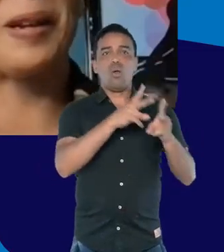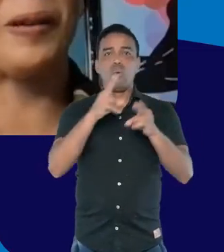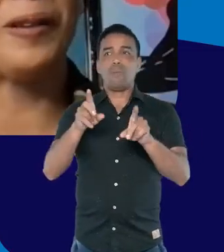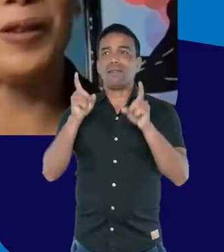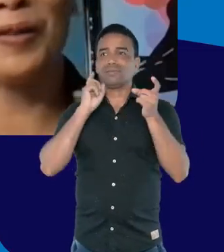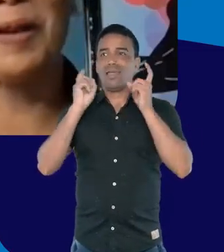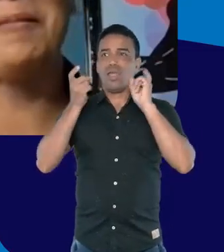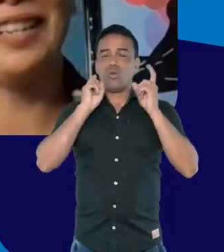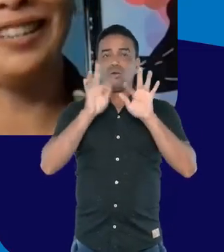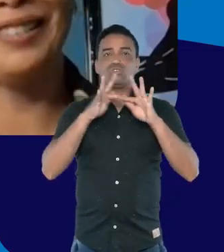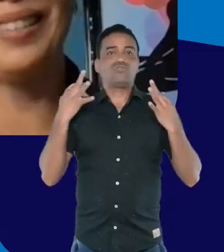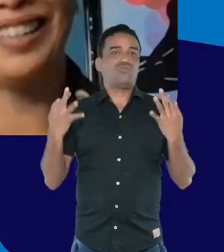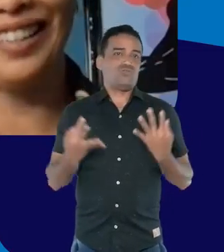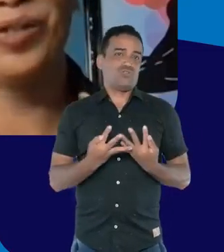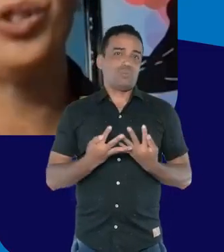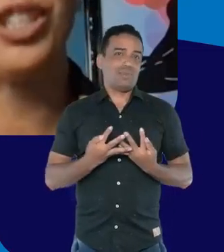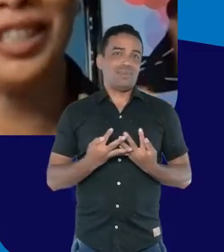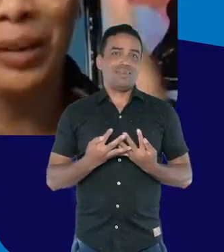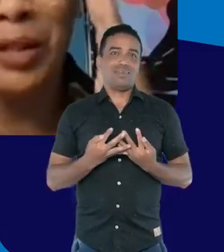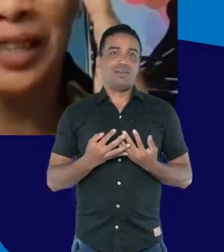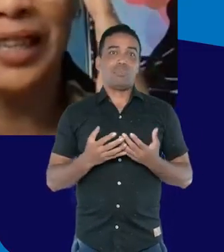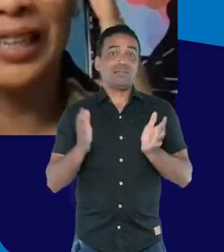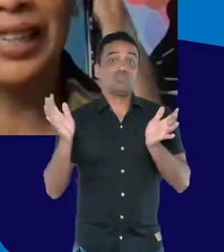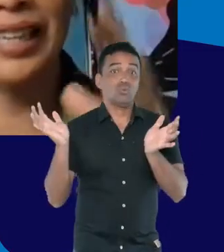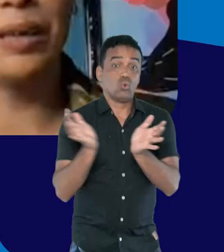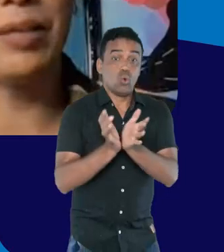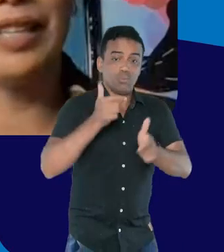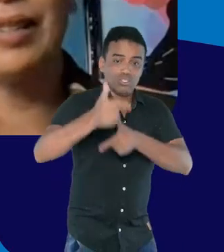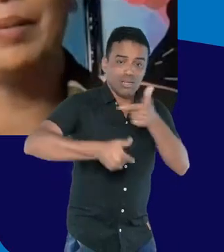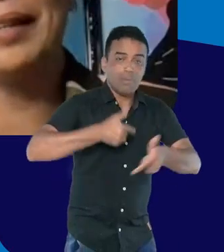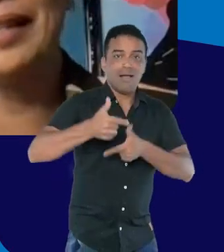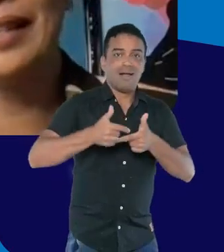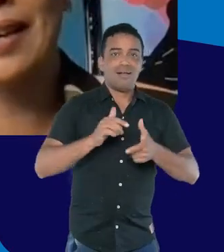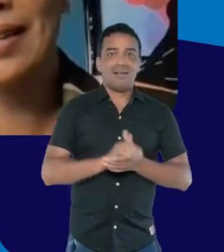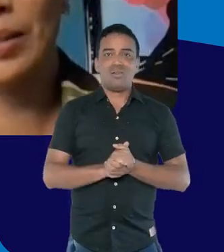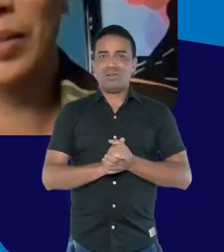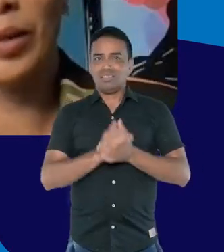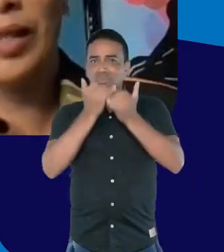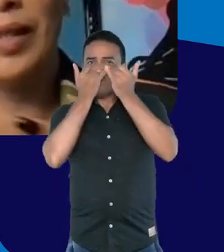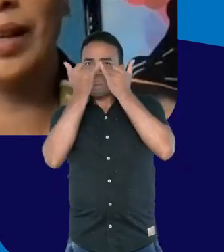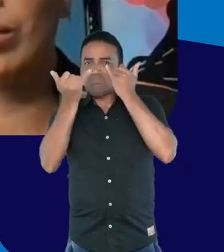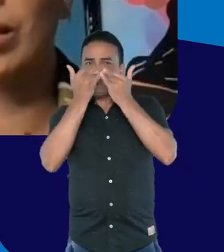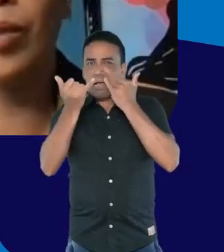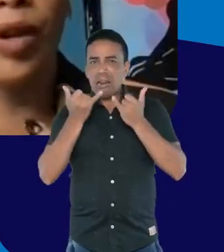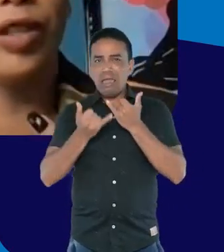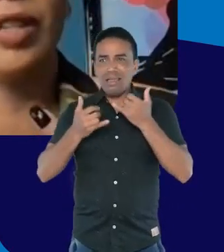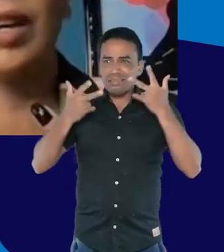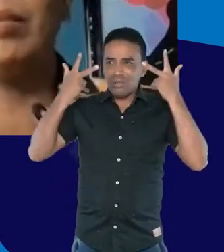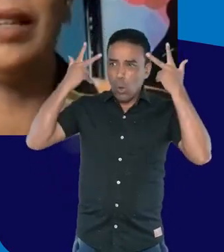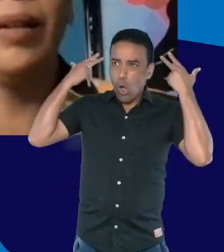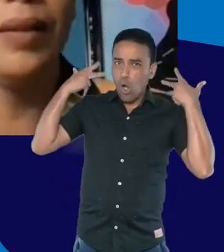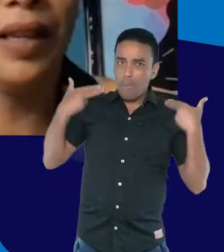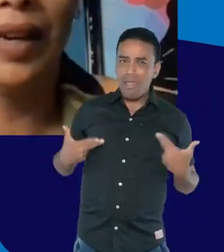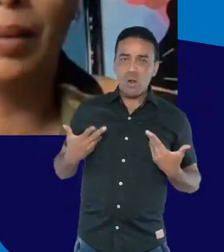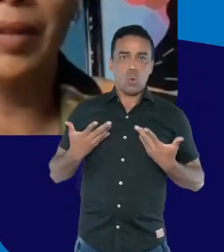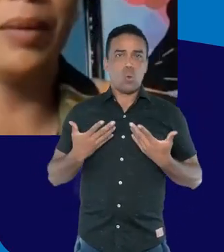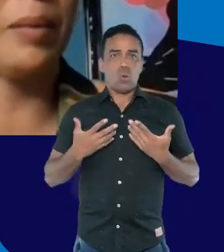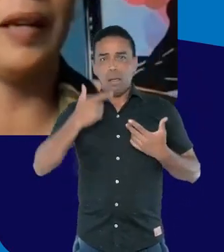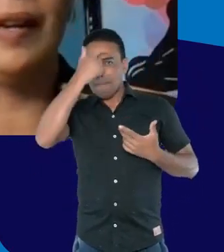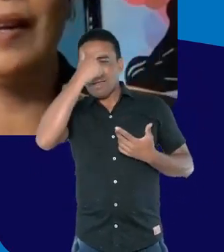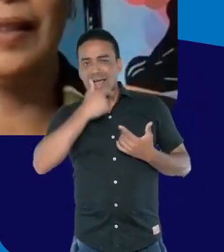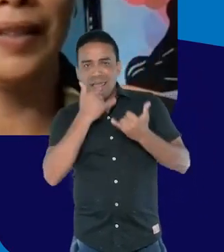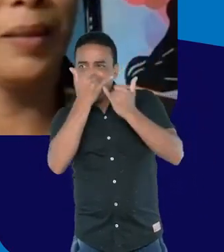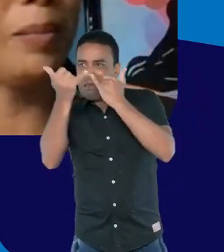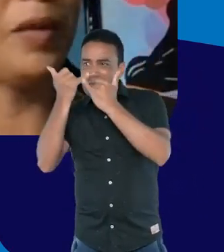parece mais uma reunião de família do que um time, né? Tamanha similaridade, as pessoas têm o mesmo corte de cabelo, a